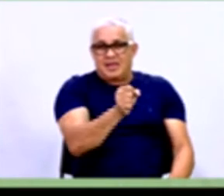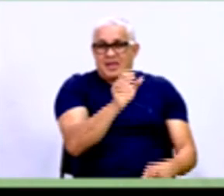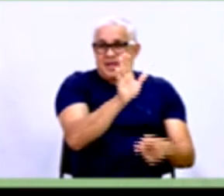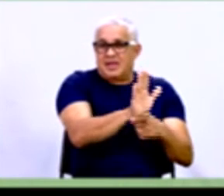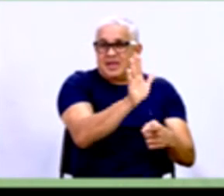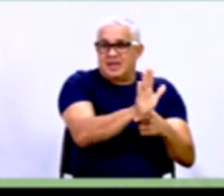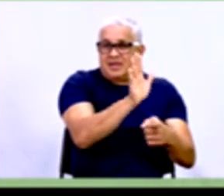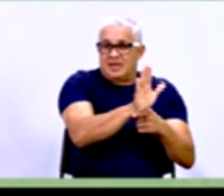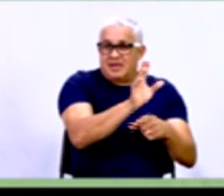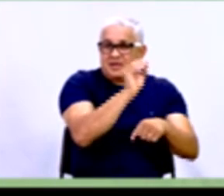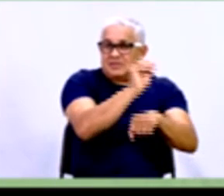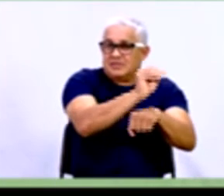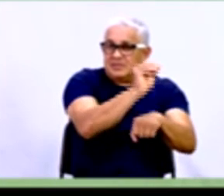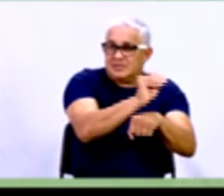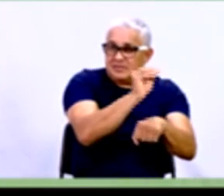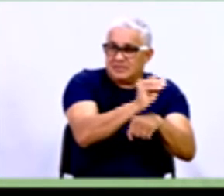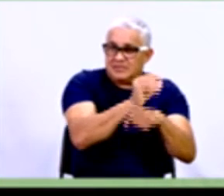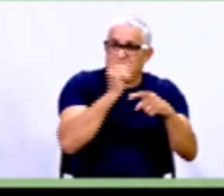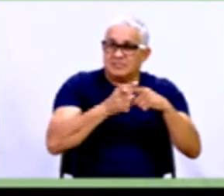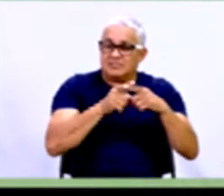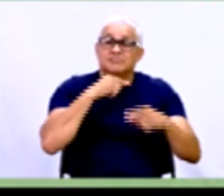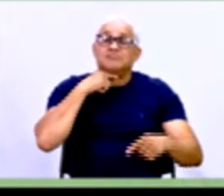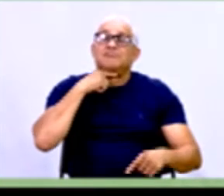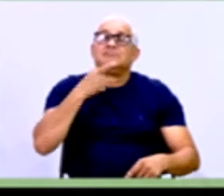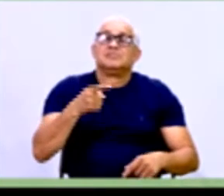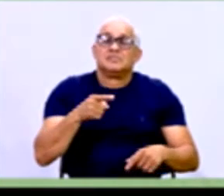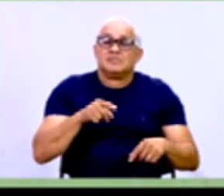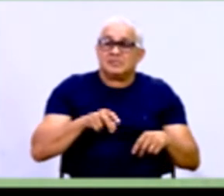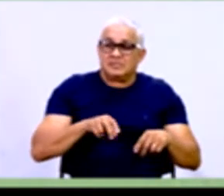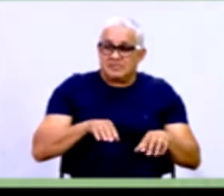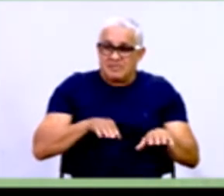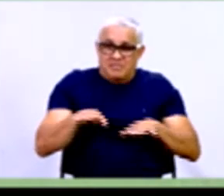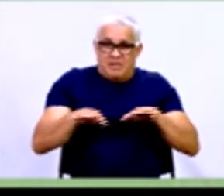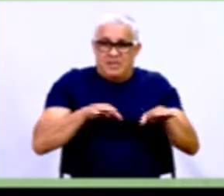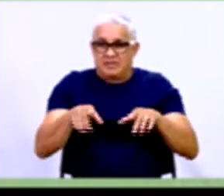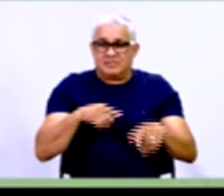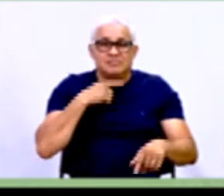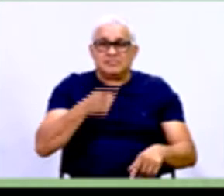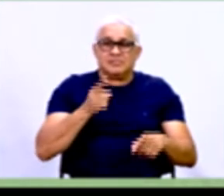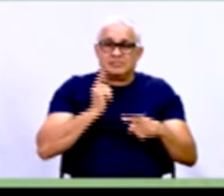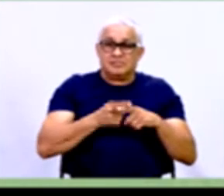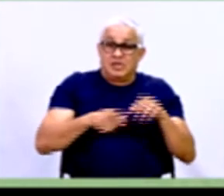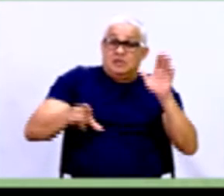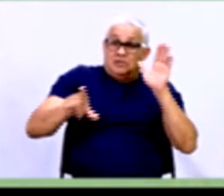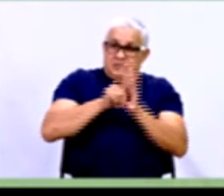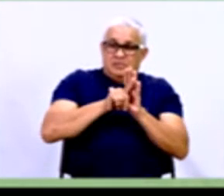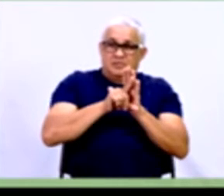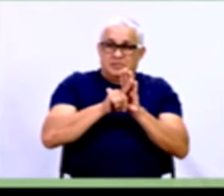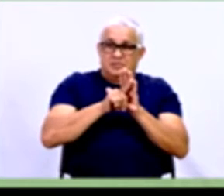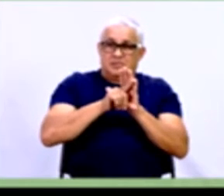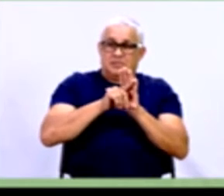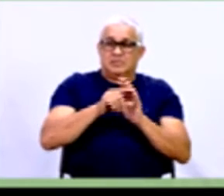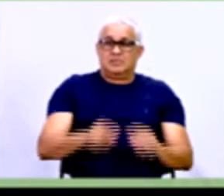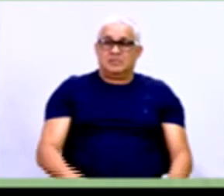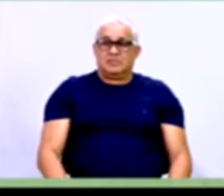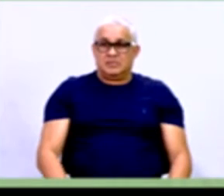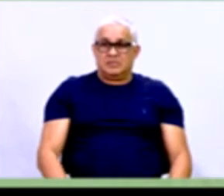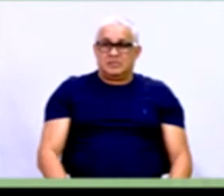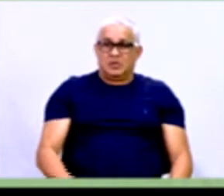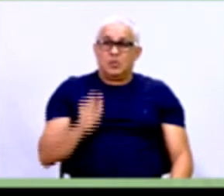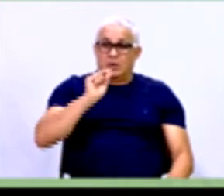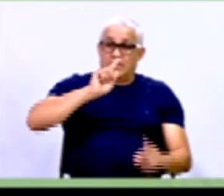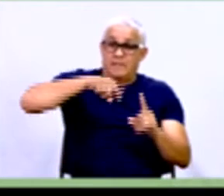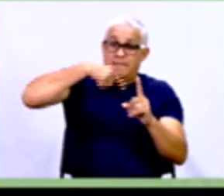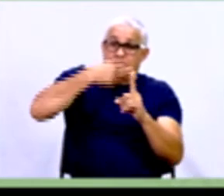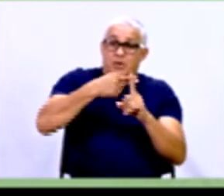mais mobilizar-se, ele depende de uma pessoa. Então, ficou estabelecido pela lei 8213 um